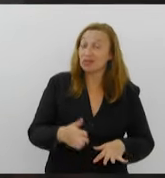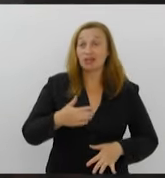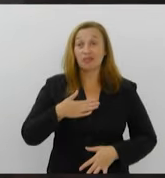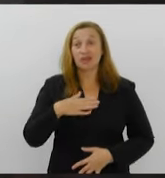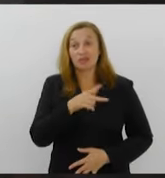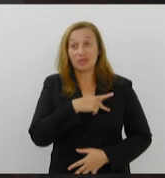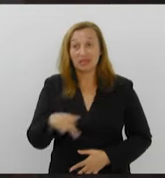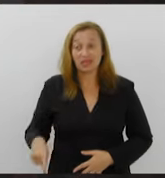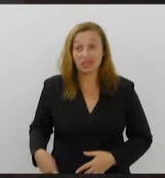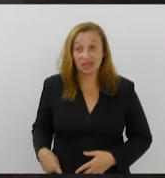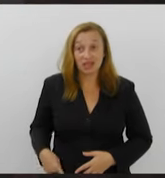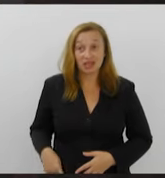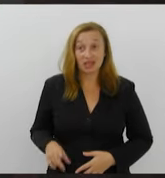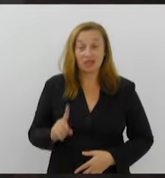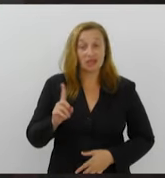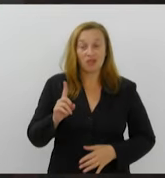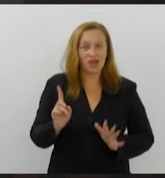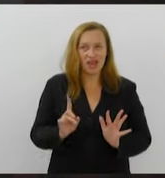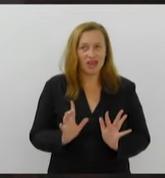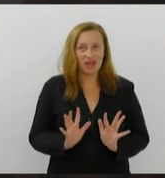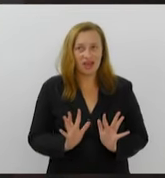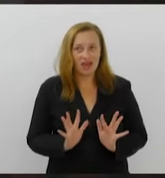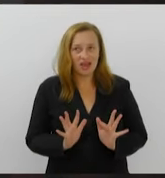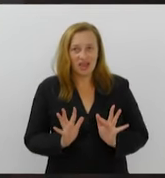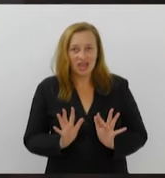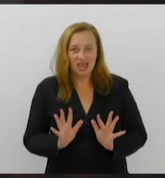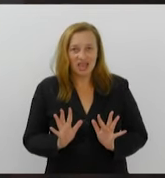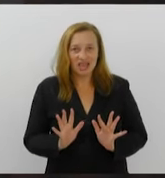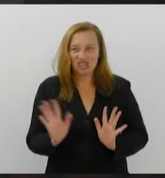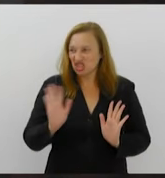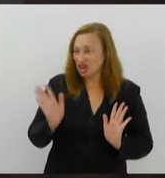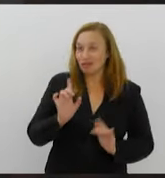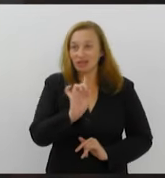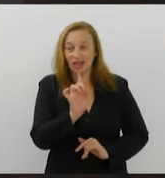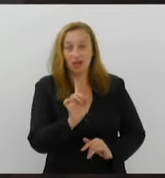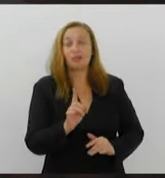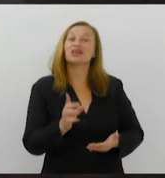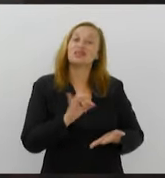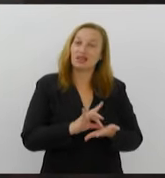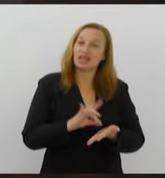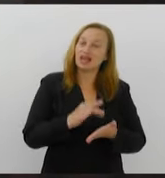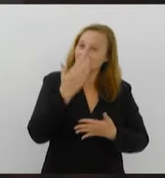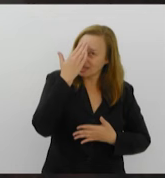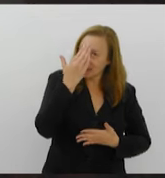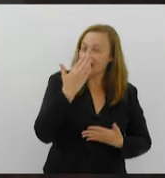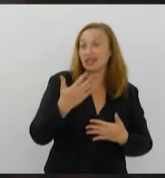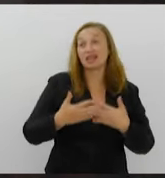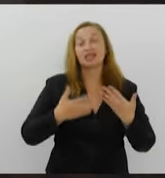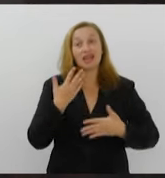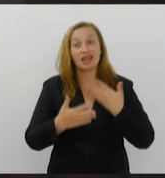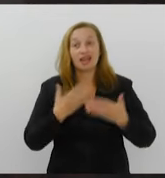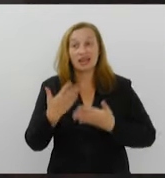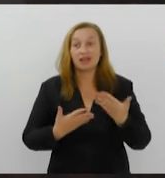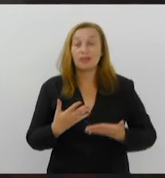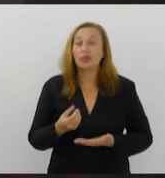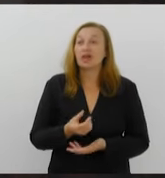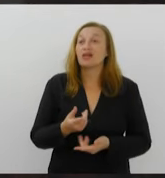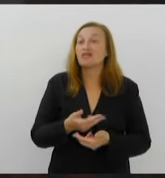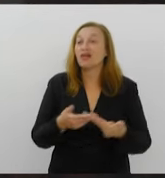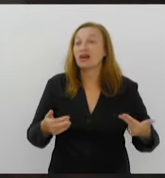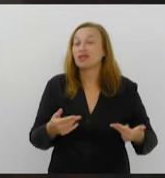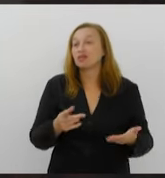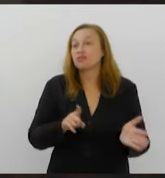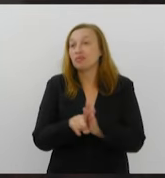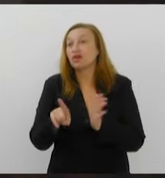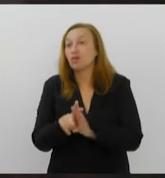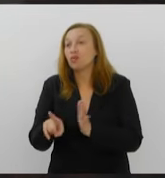presidência. Isso aqui não é despedida ainda não, mas de verdade é questão de gratidão. Muitos perguntam qual o legado que a gente vai largar. Eu